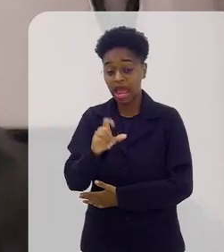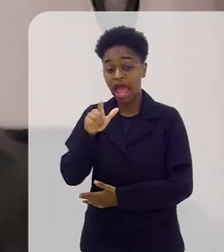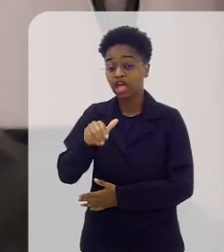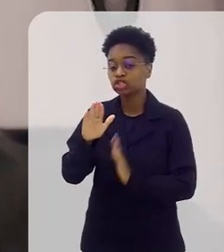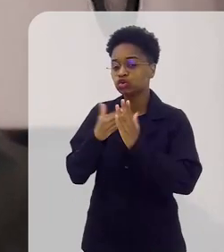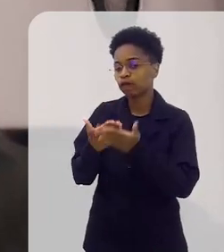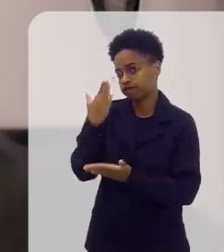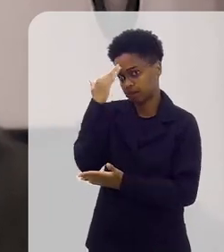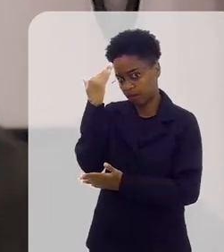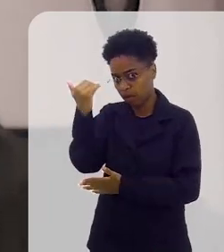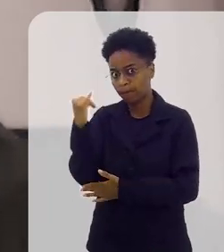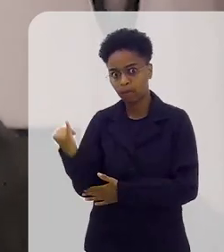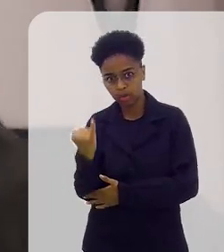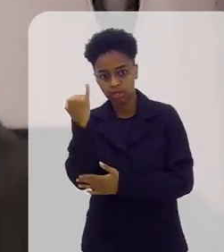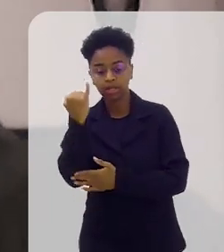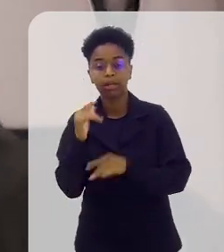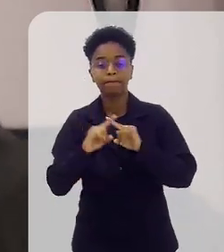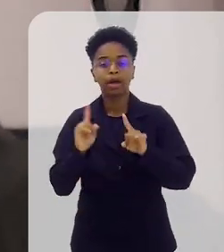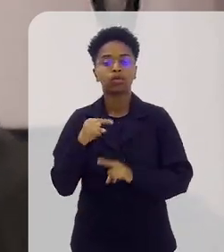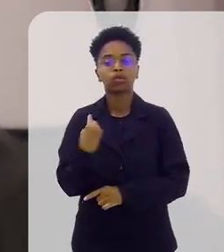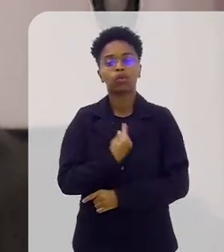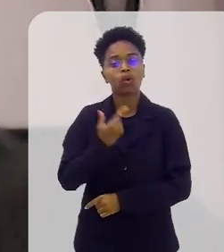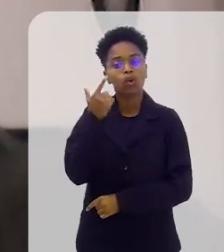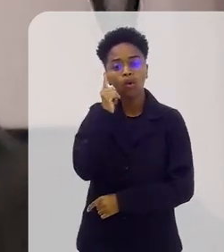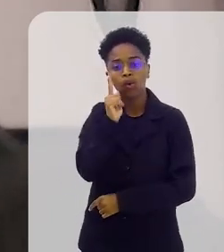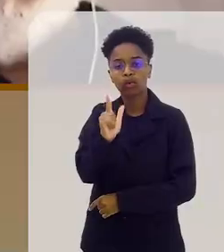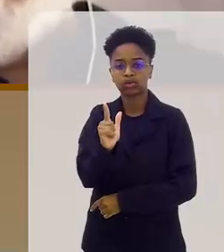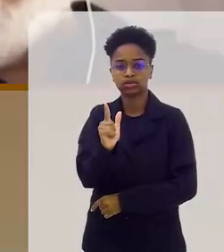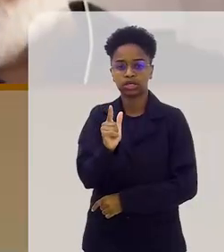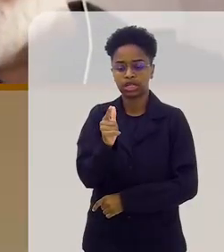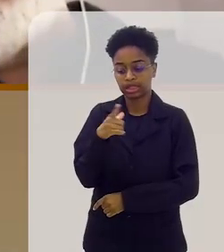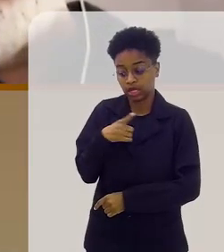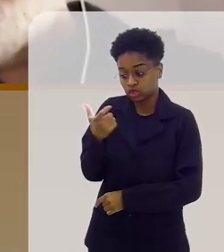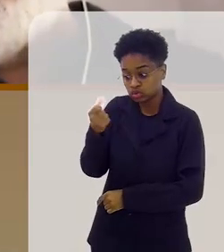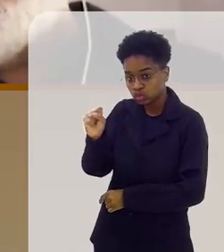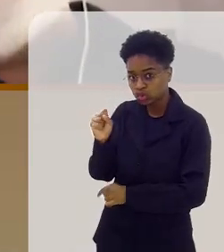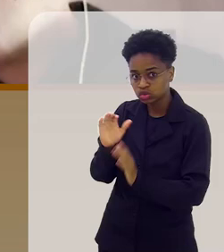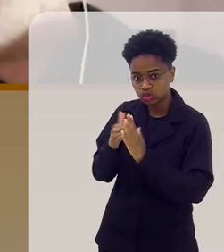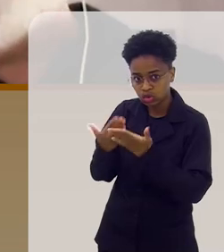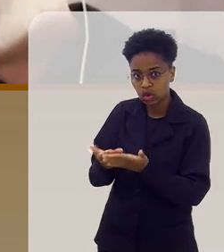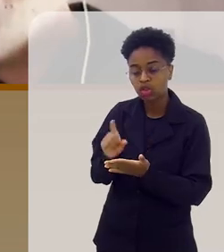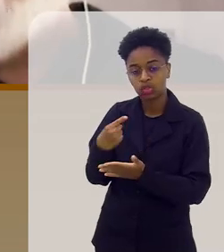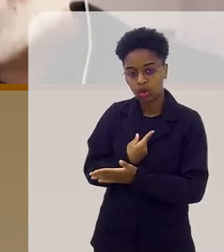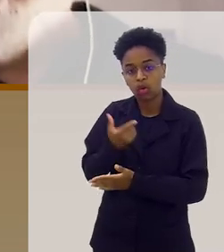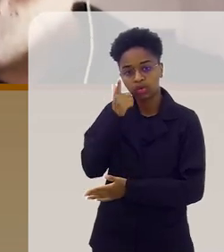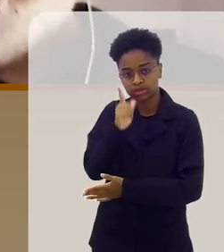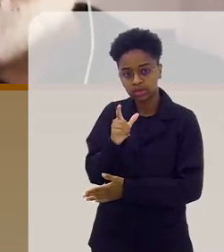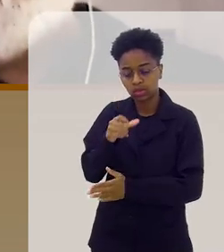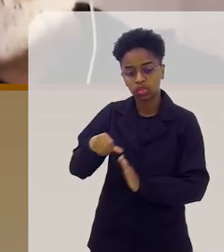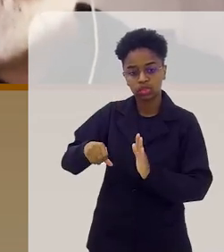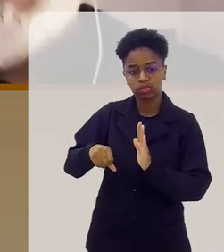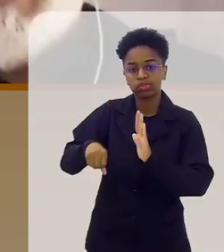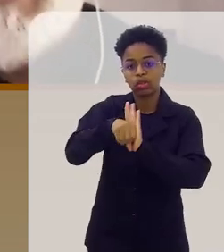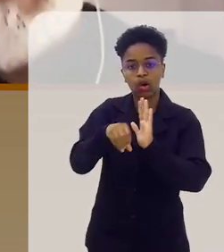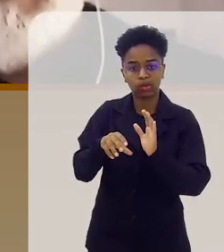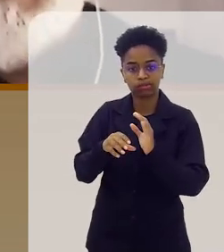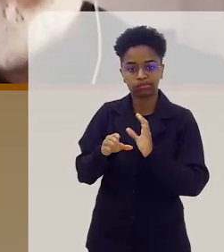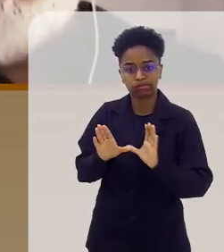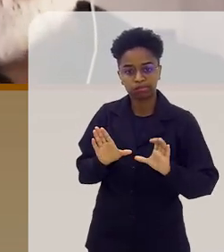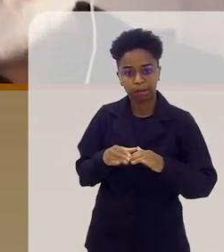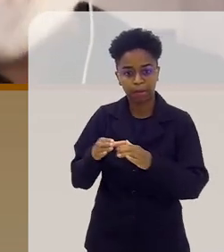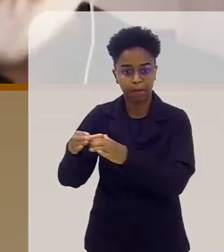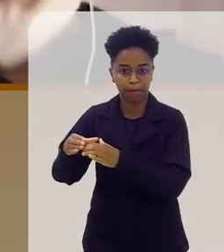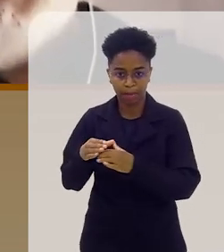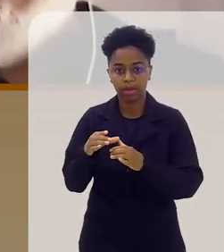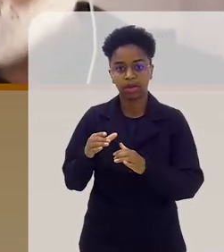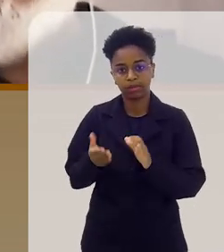era o Fernando Leandro. Mas conseguimos colocar entre 18 escolas, a Caprichosos volta em nono lugar.